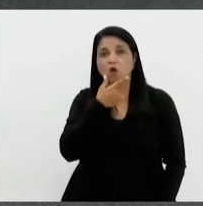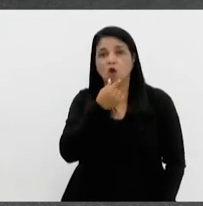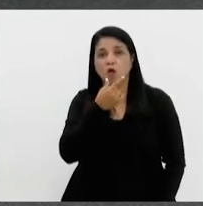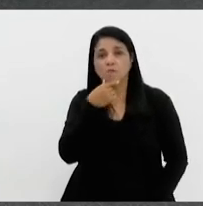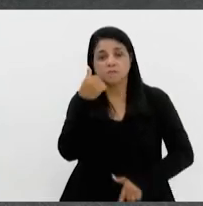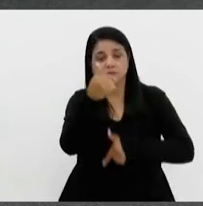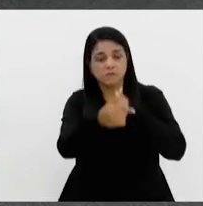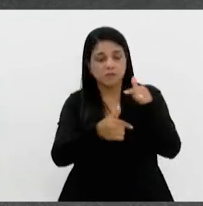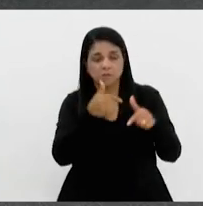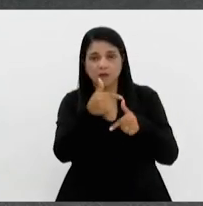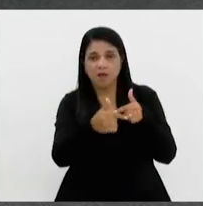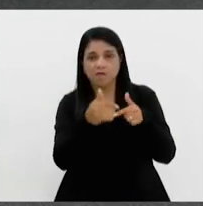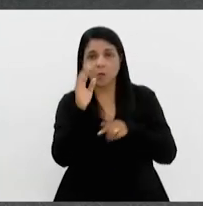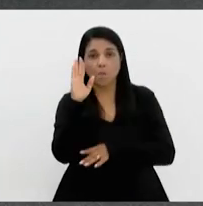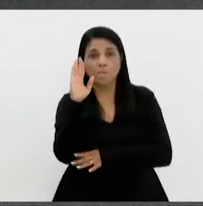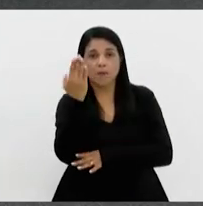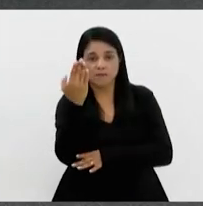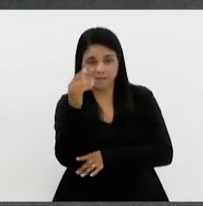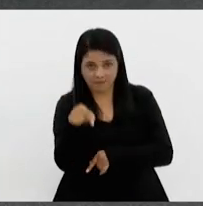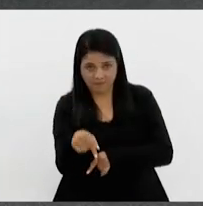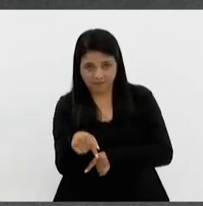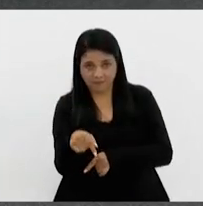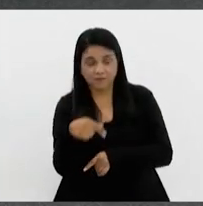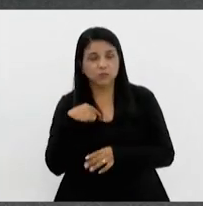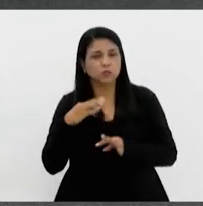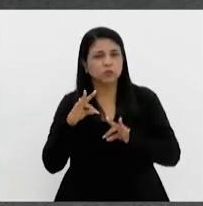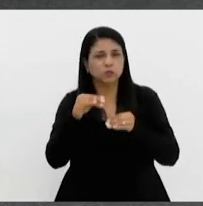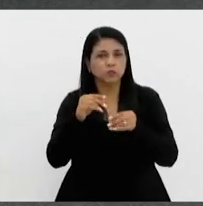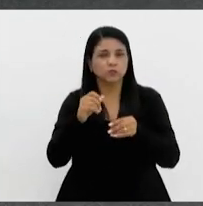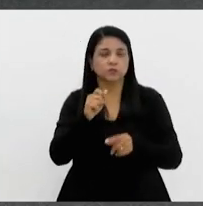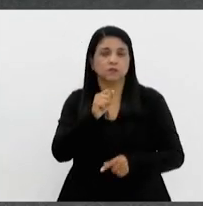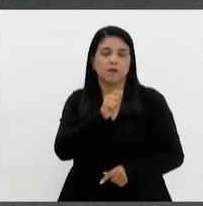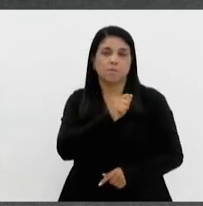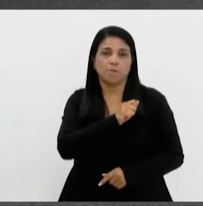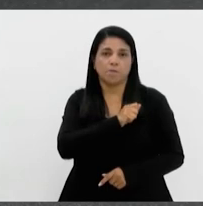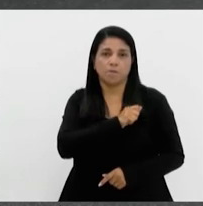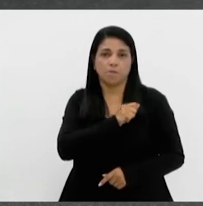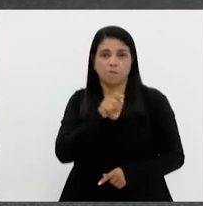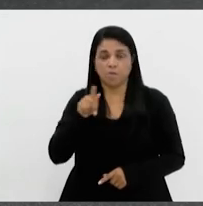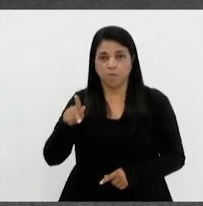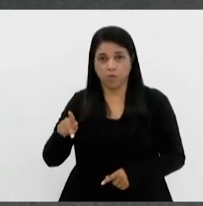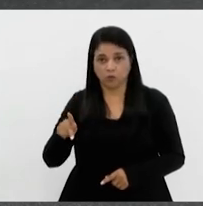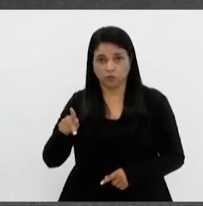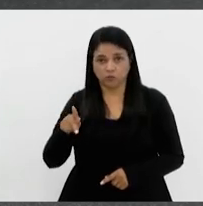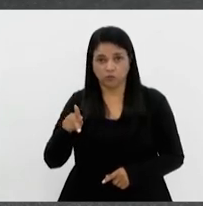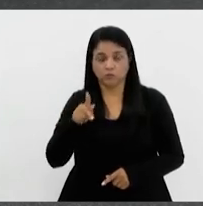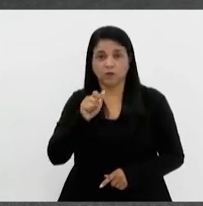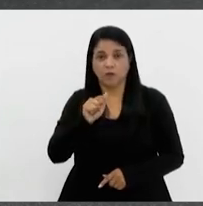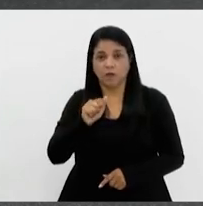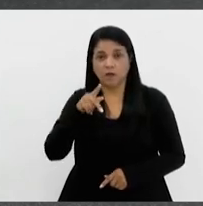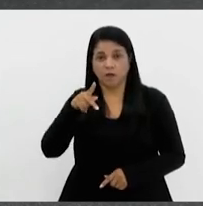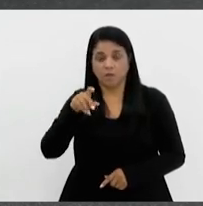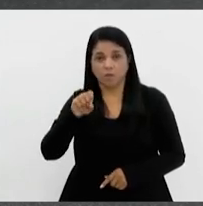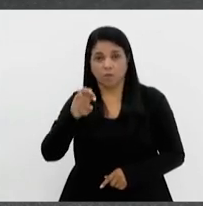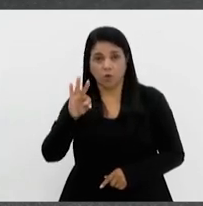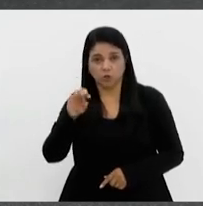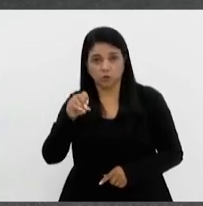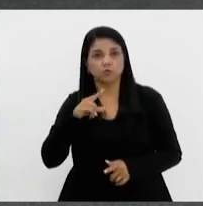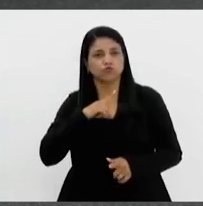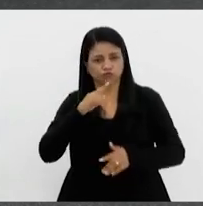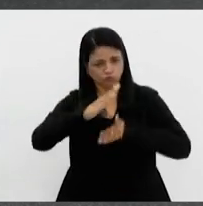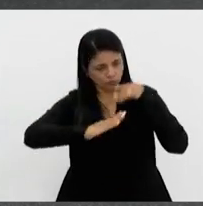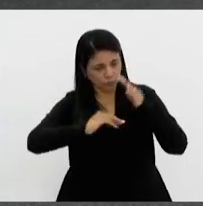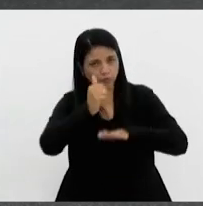os apóstolos que seguiram Jesus tinham profissões, de carpinteiro até